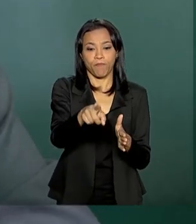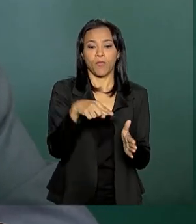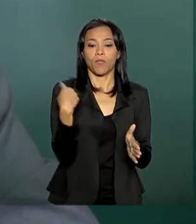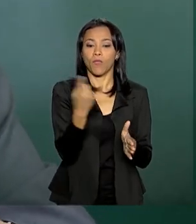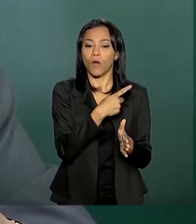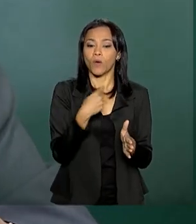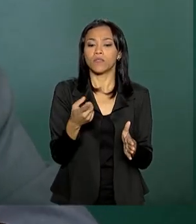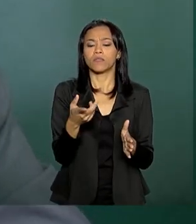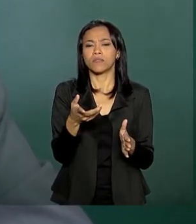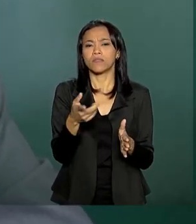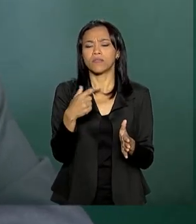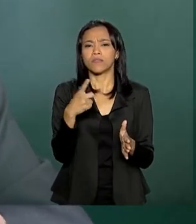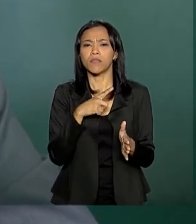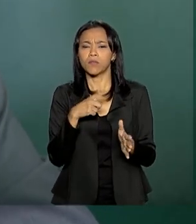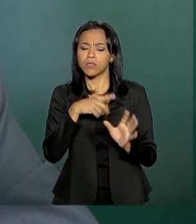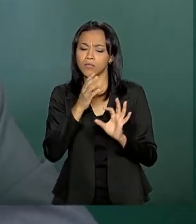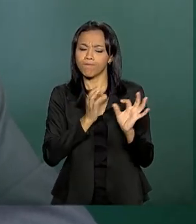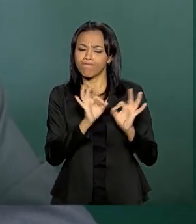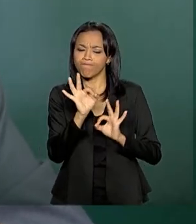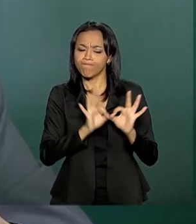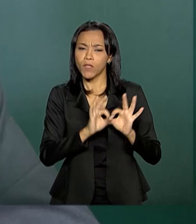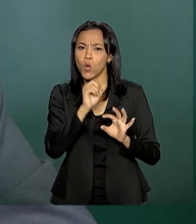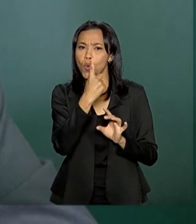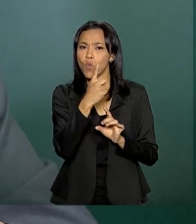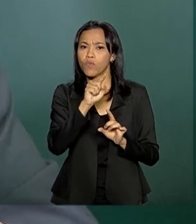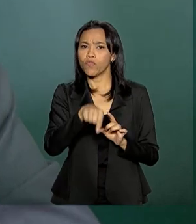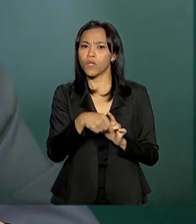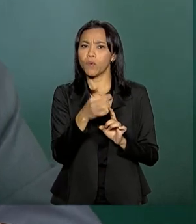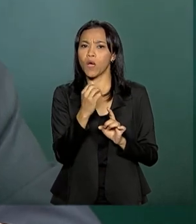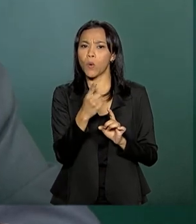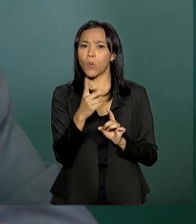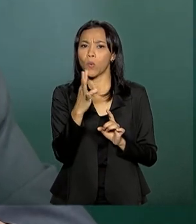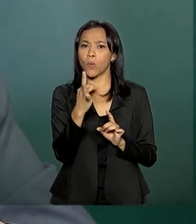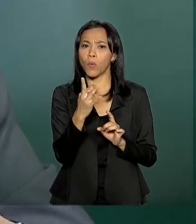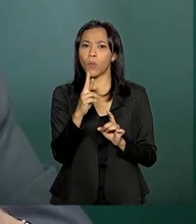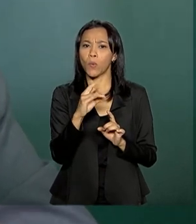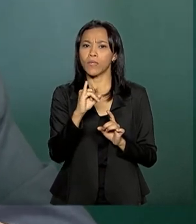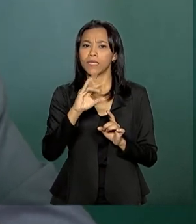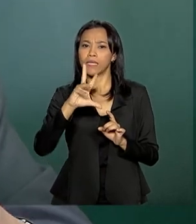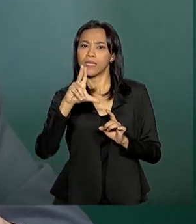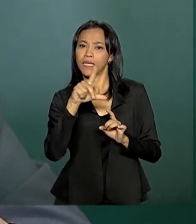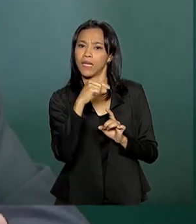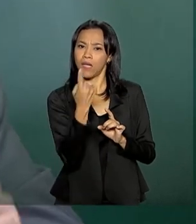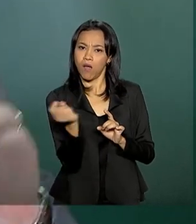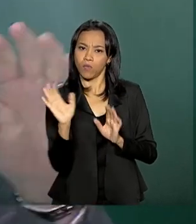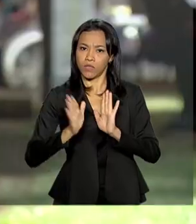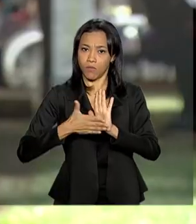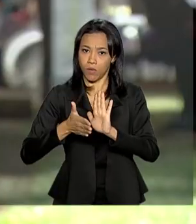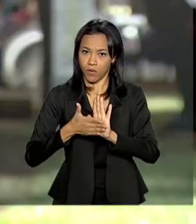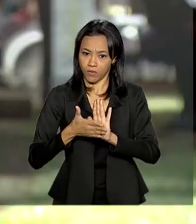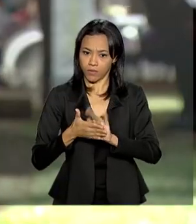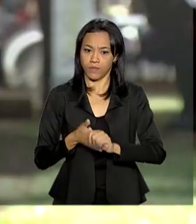impacto aproximado de 1,1 trilhão nessas propostas específicas da PEC.